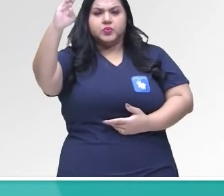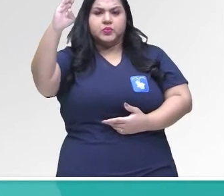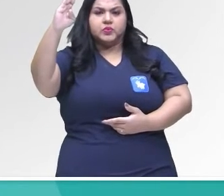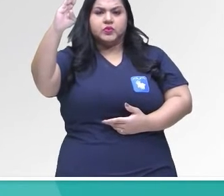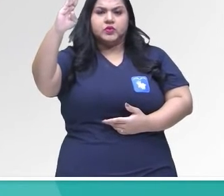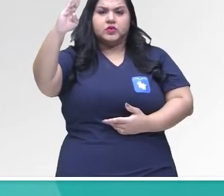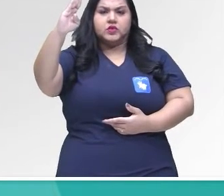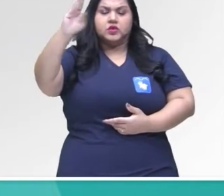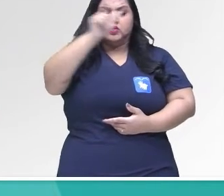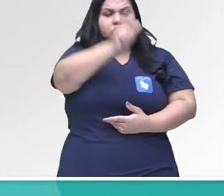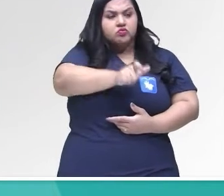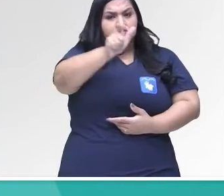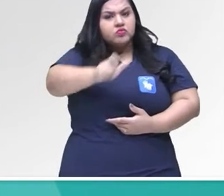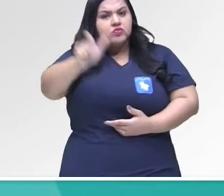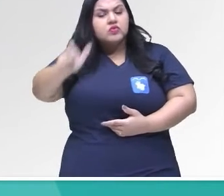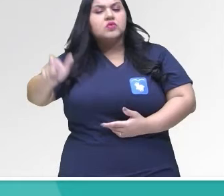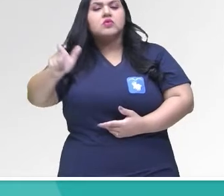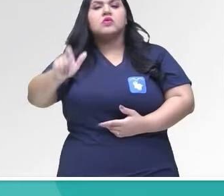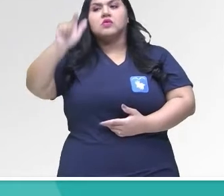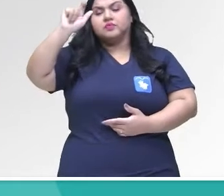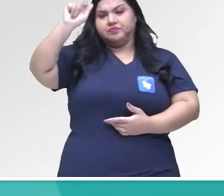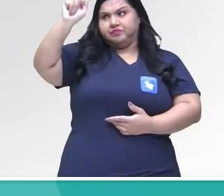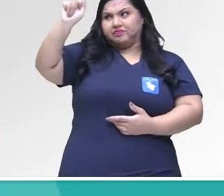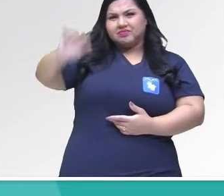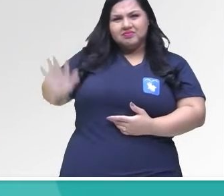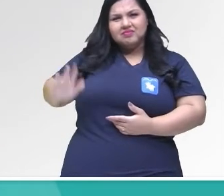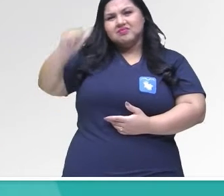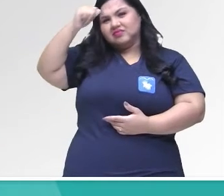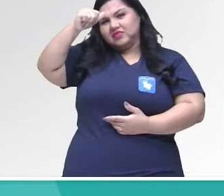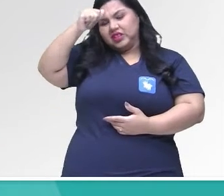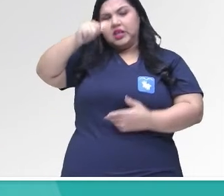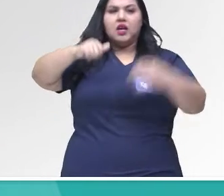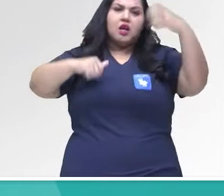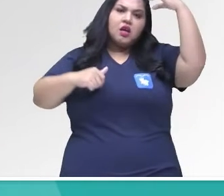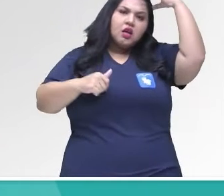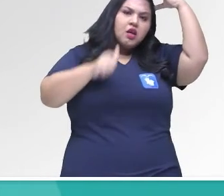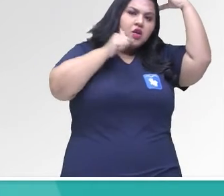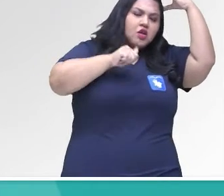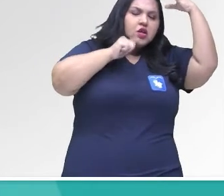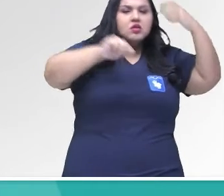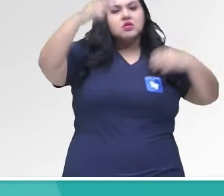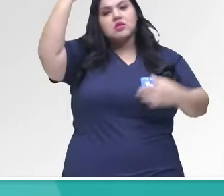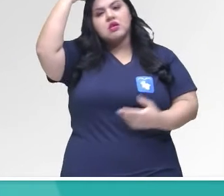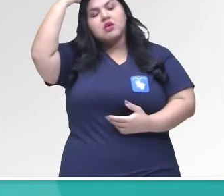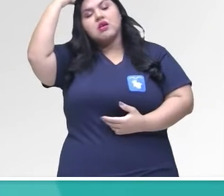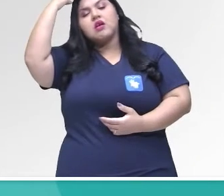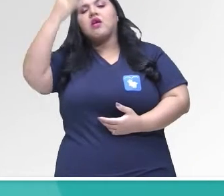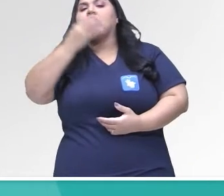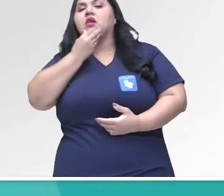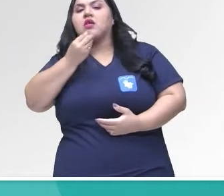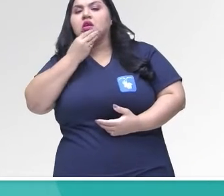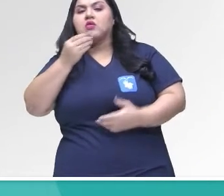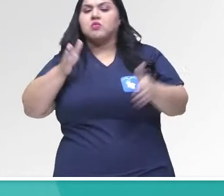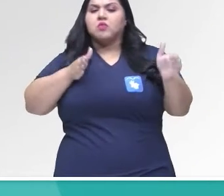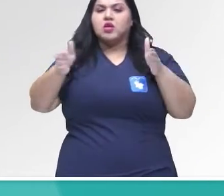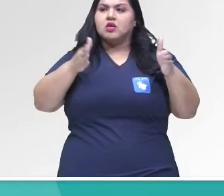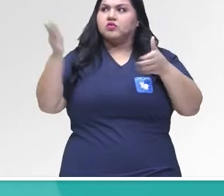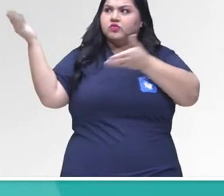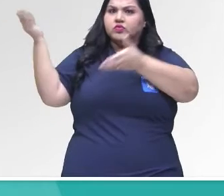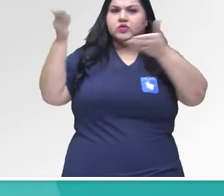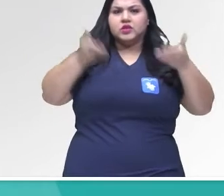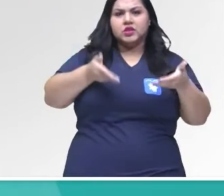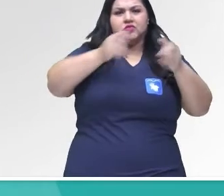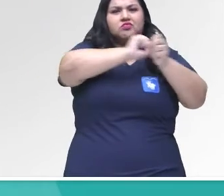os personagens africanos, reis e rainhas que vieram no período, né, da escravidão para o Brasil.